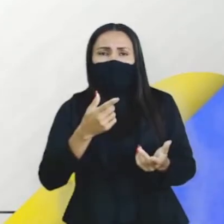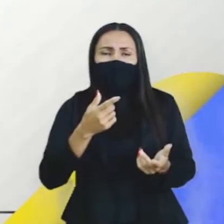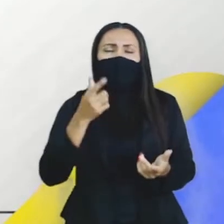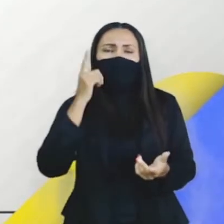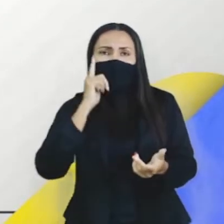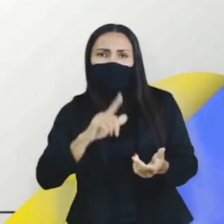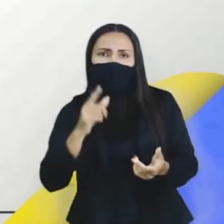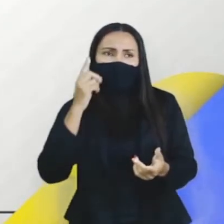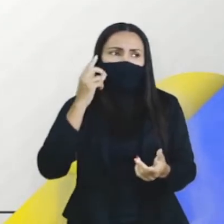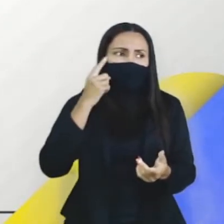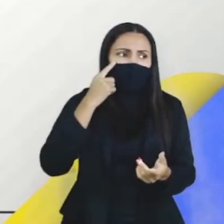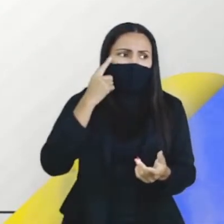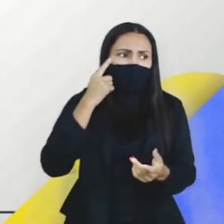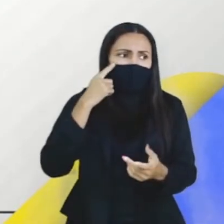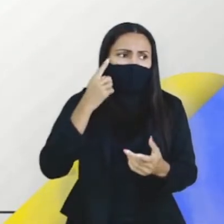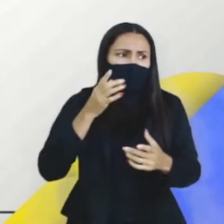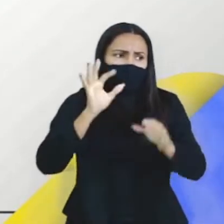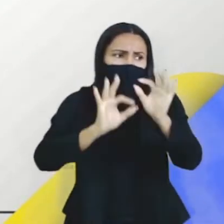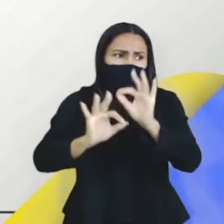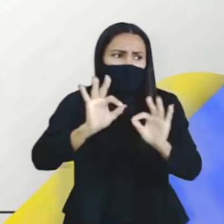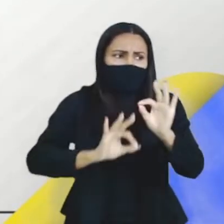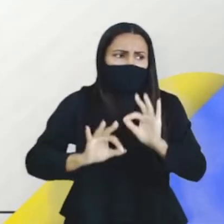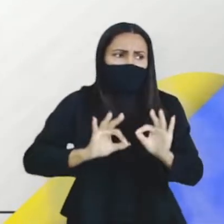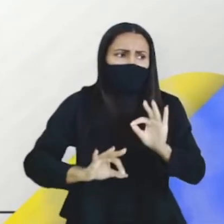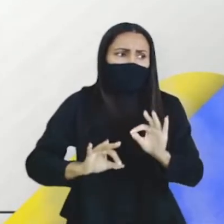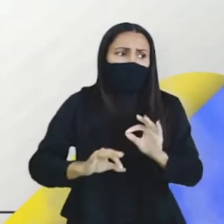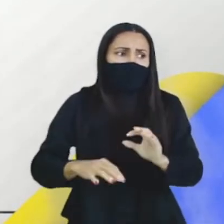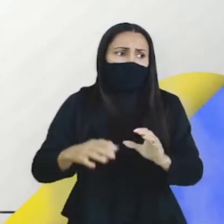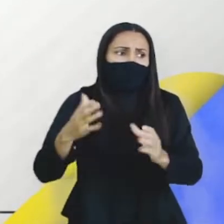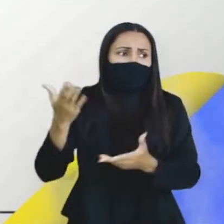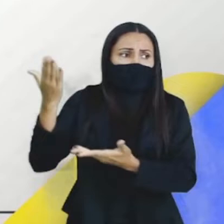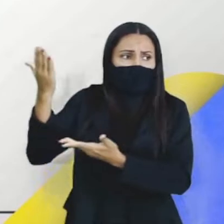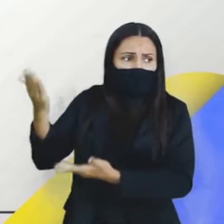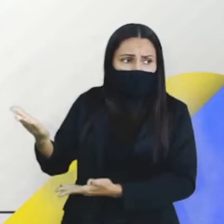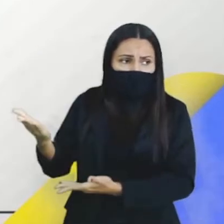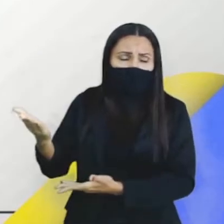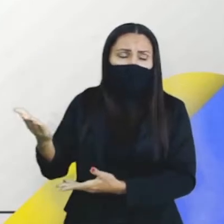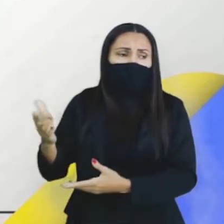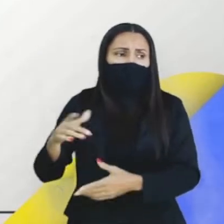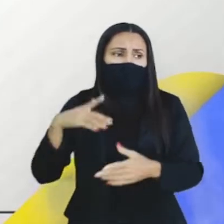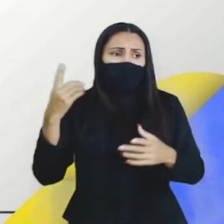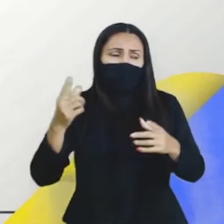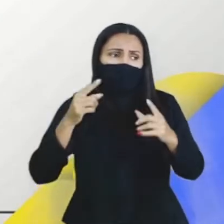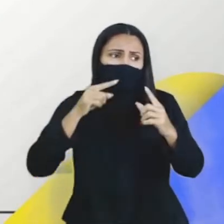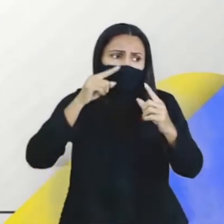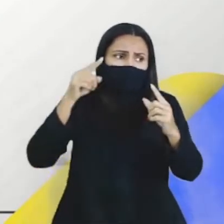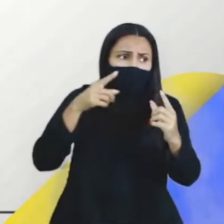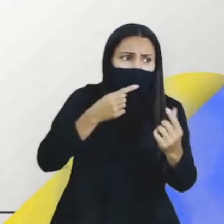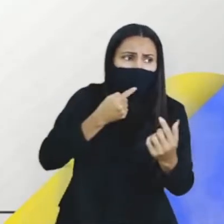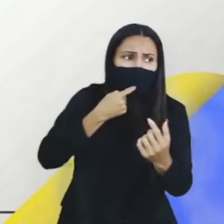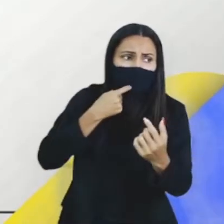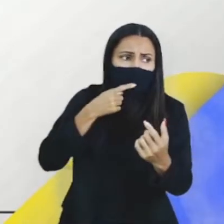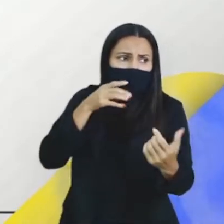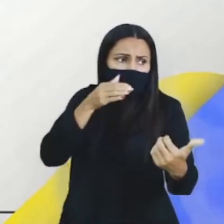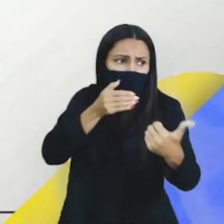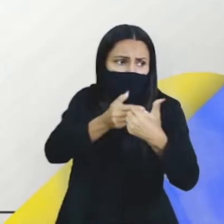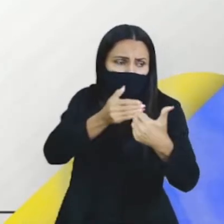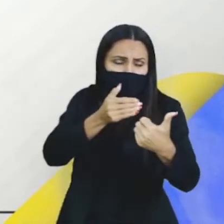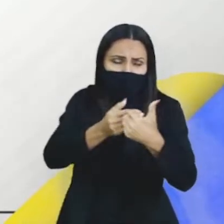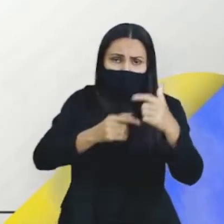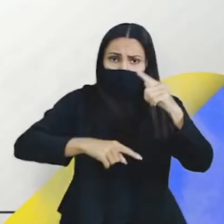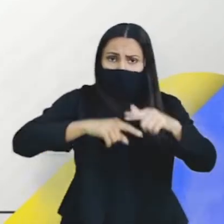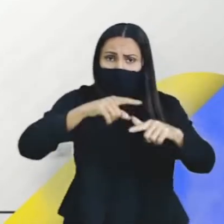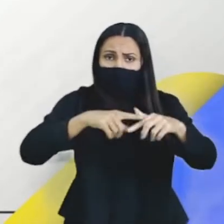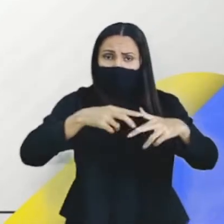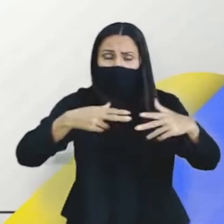nessa imagem que as projetantes, elas estão tocando no objeto, estão incidindo no